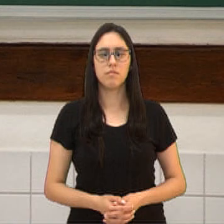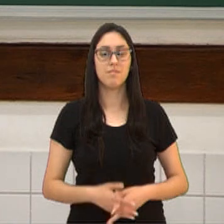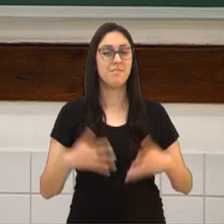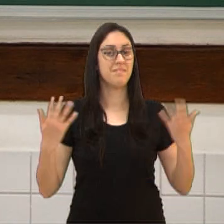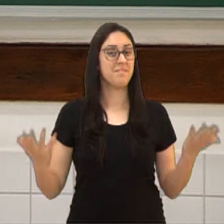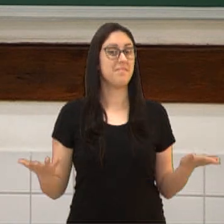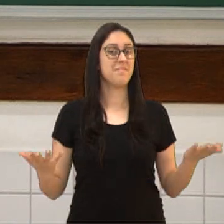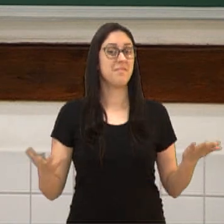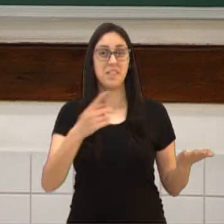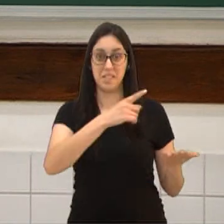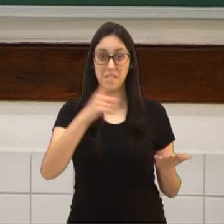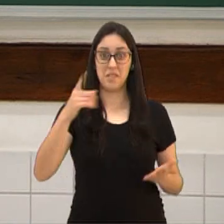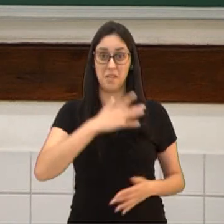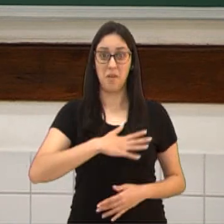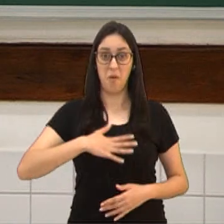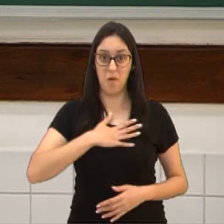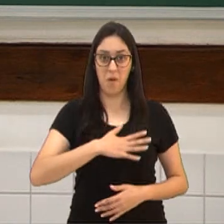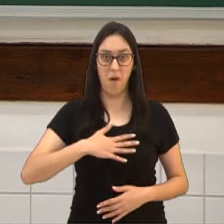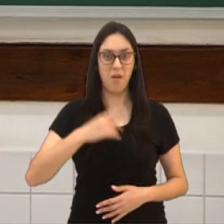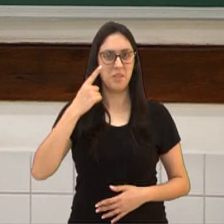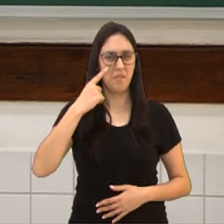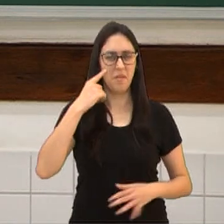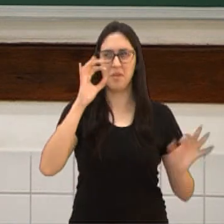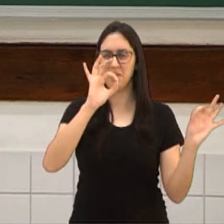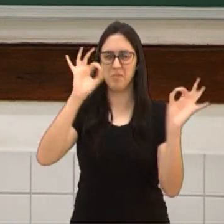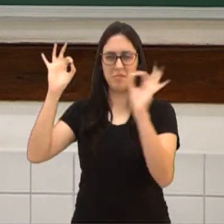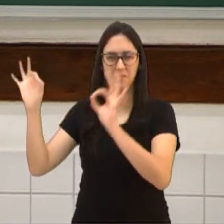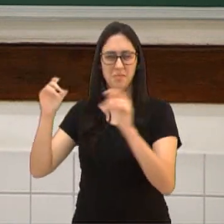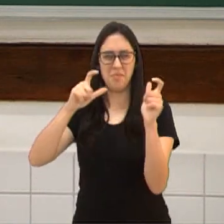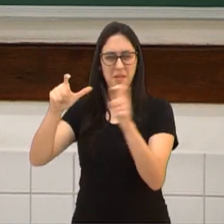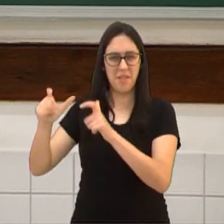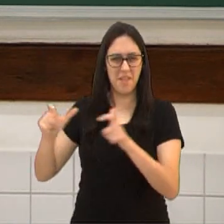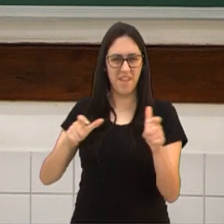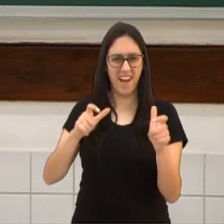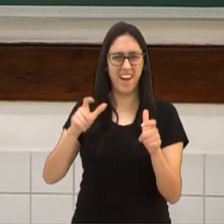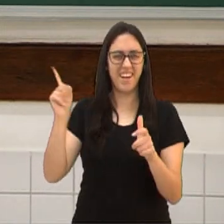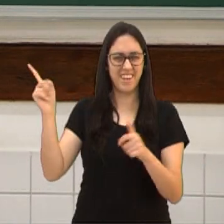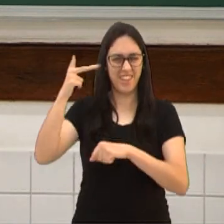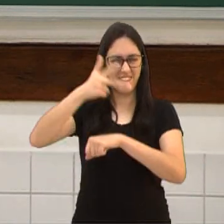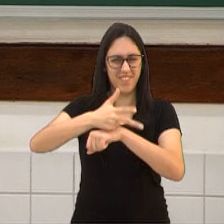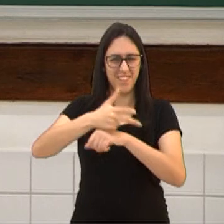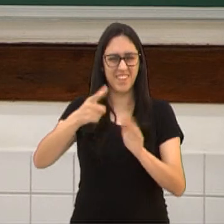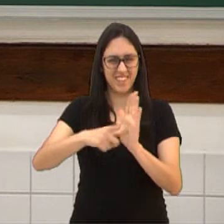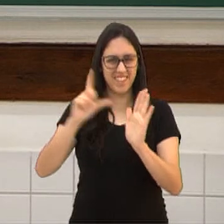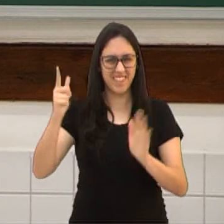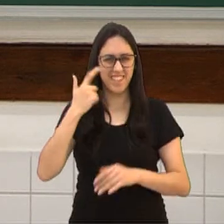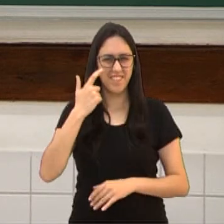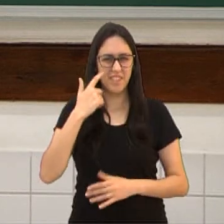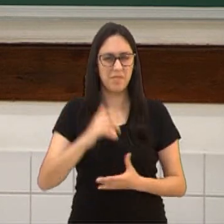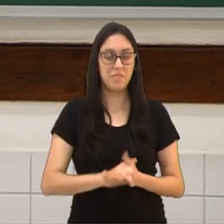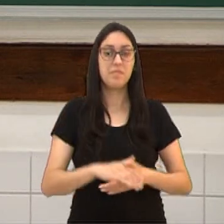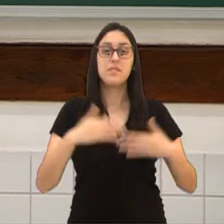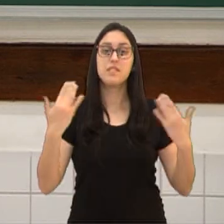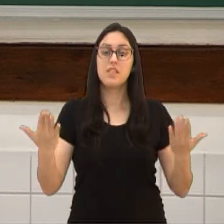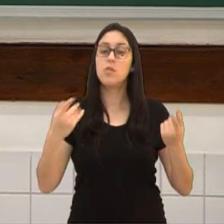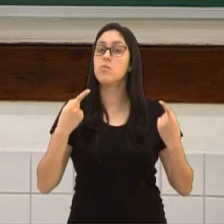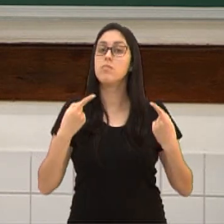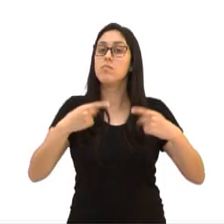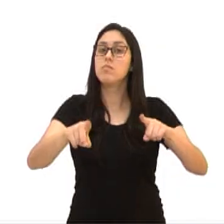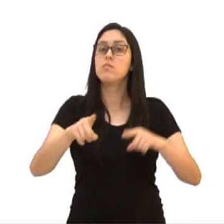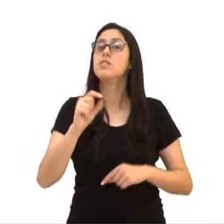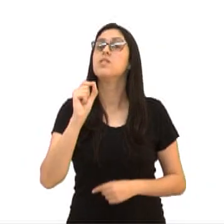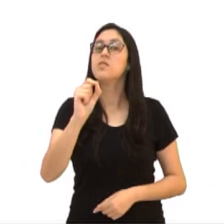Então, pessoal, vocês gostaram do tour virtual que o professor Eloy mostrou? Então vamos à continuação dessa aula. O desafio é produzir